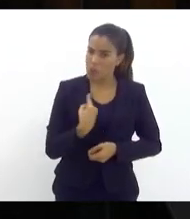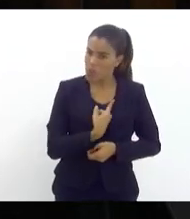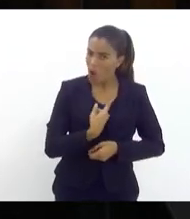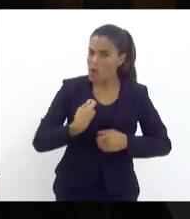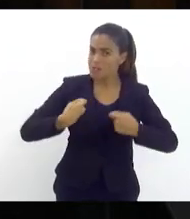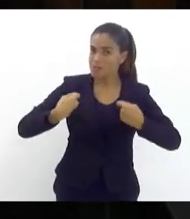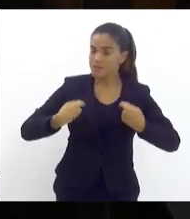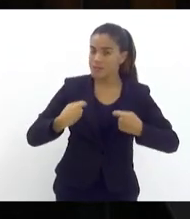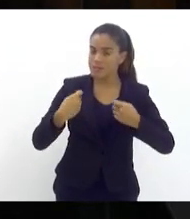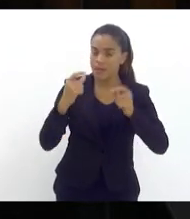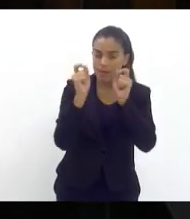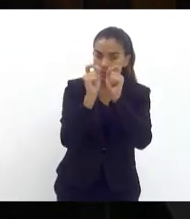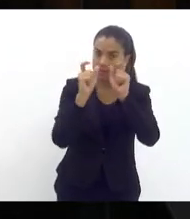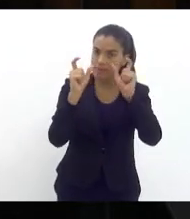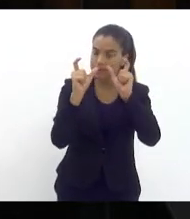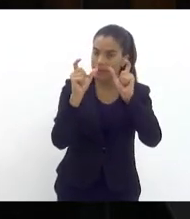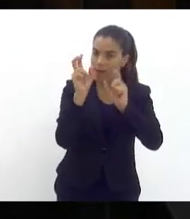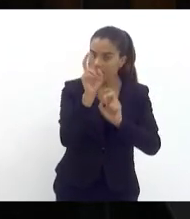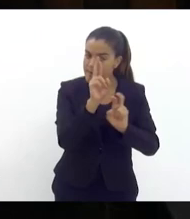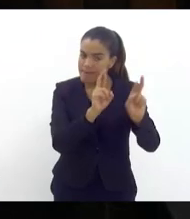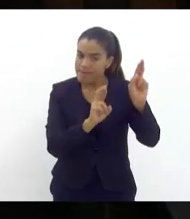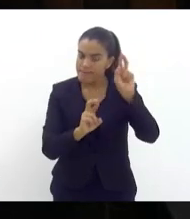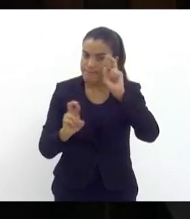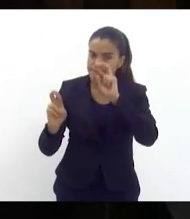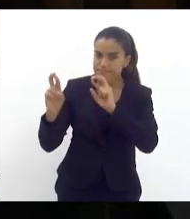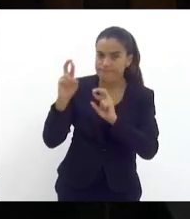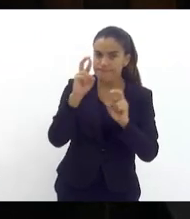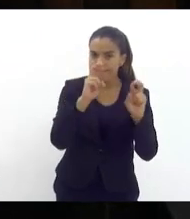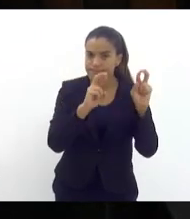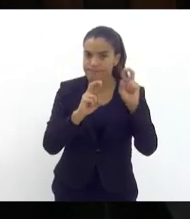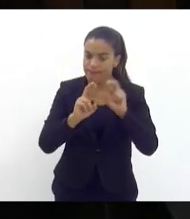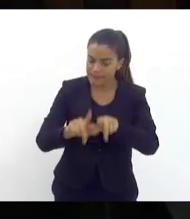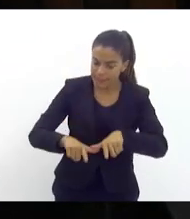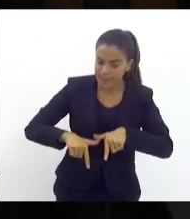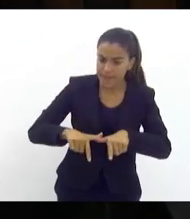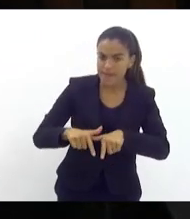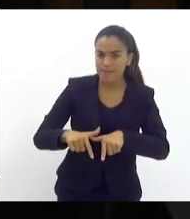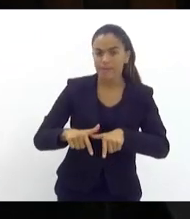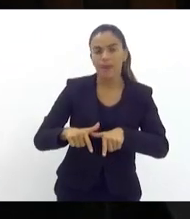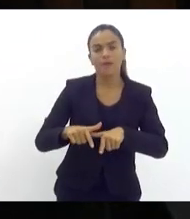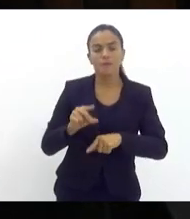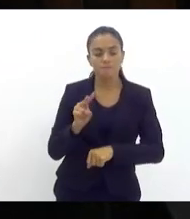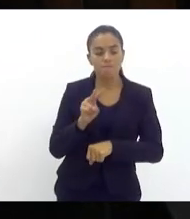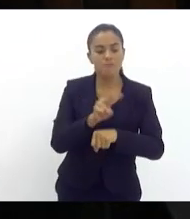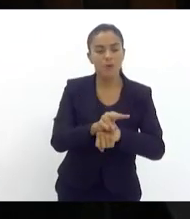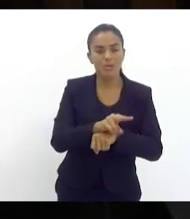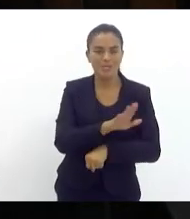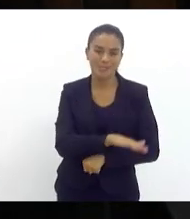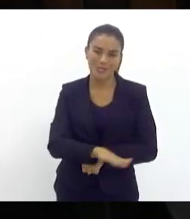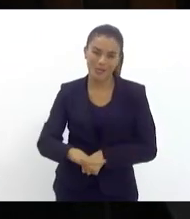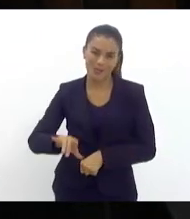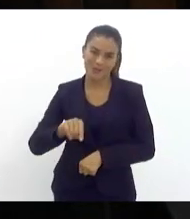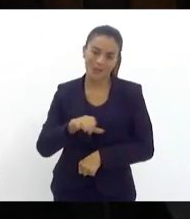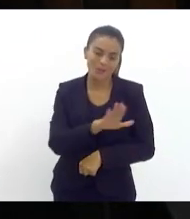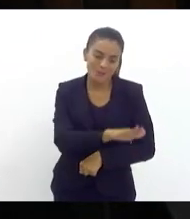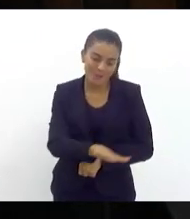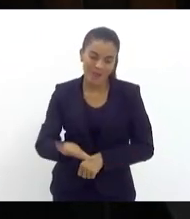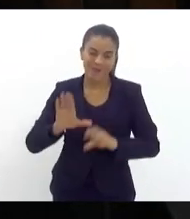estar vigilantes e empenhados em proteger nossos pequenos cidadãos